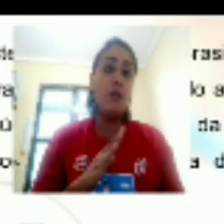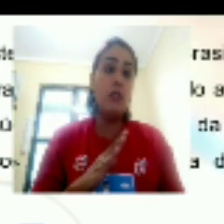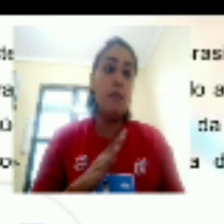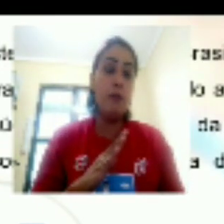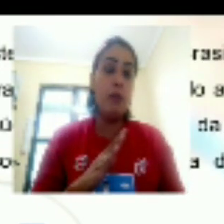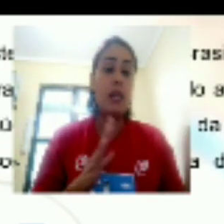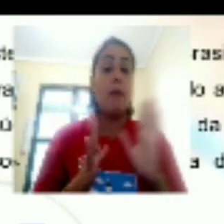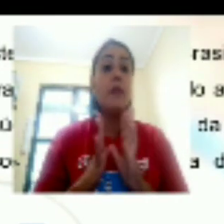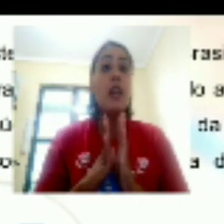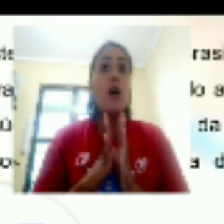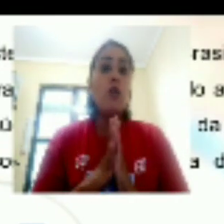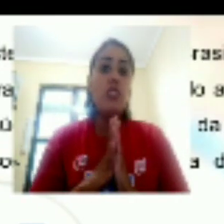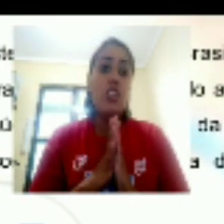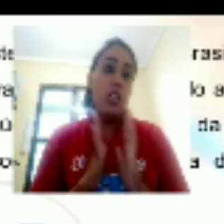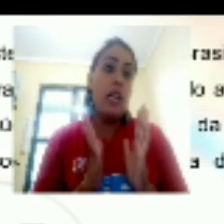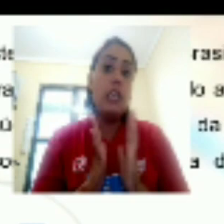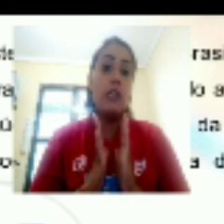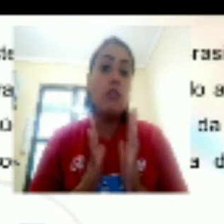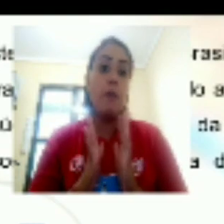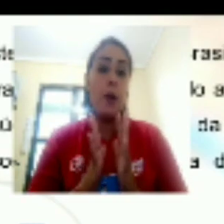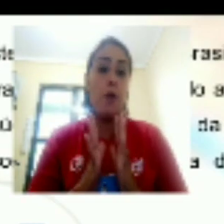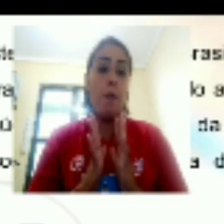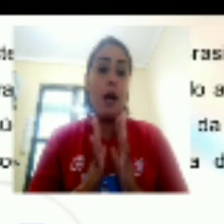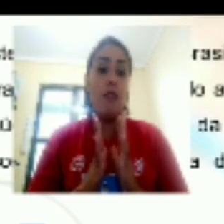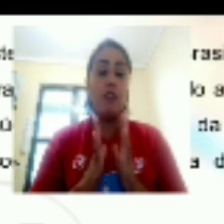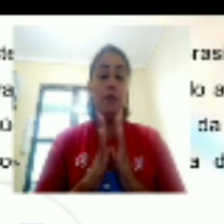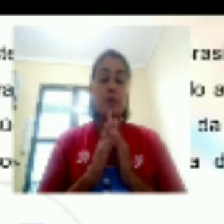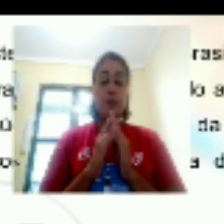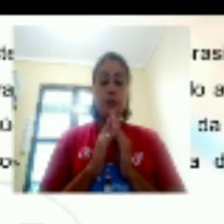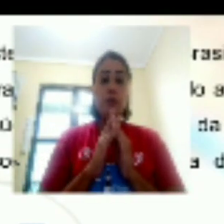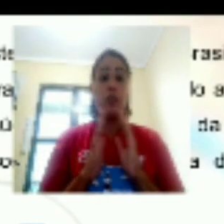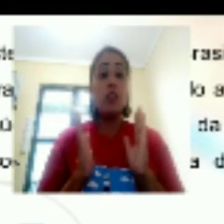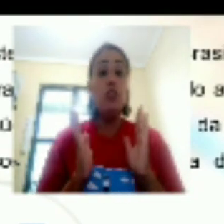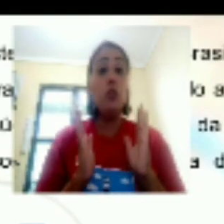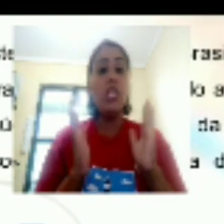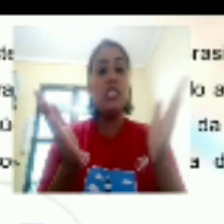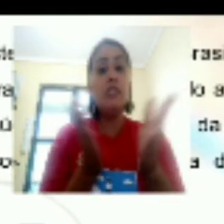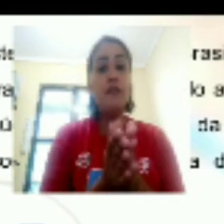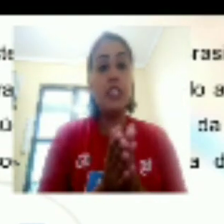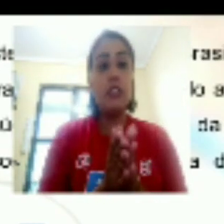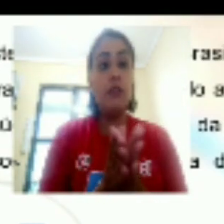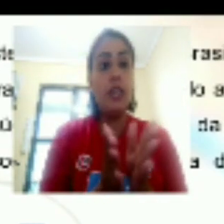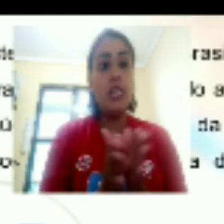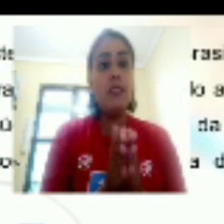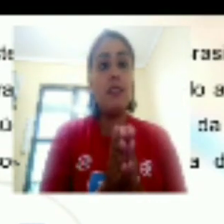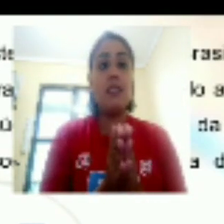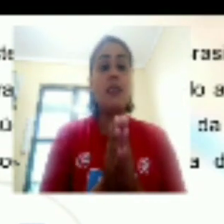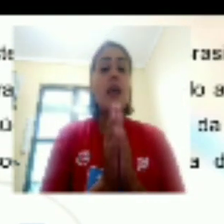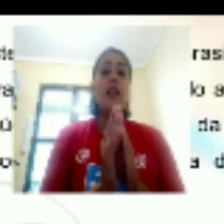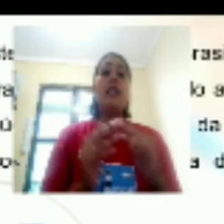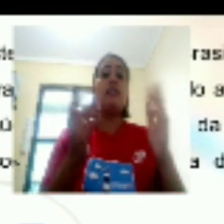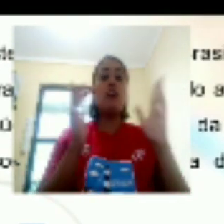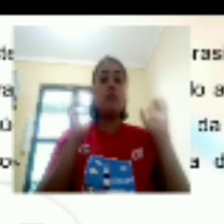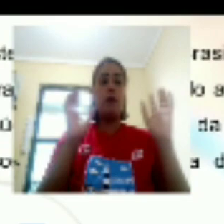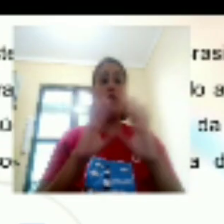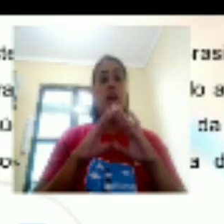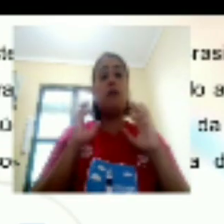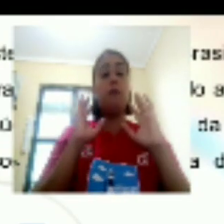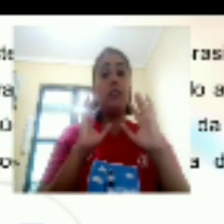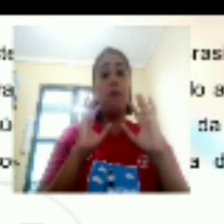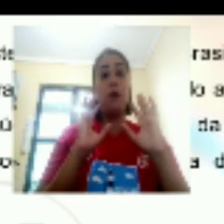da saúde pública. Ou seja, ele não se preocupava no indivíduo em si. Ele